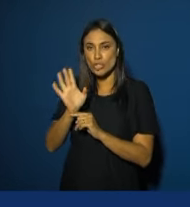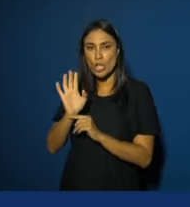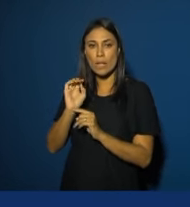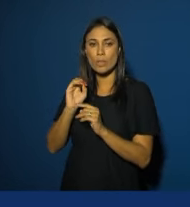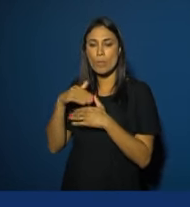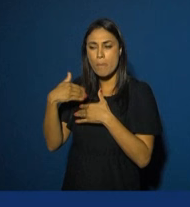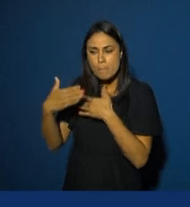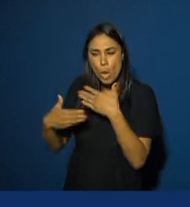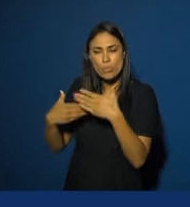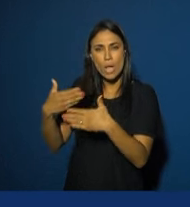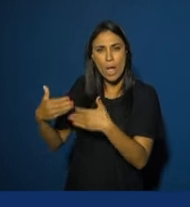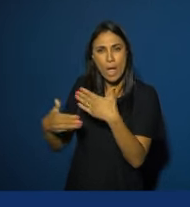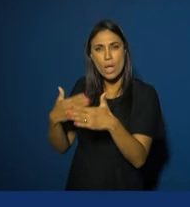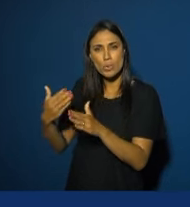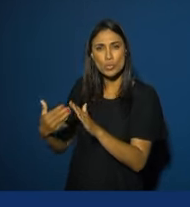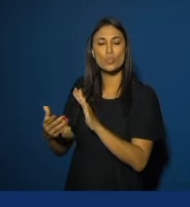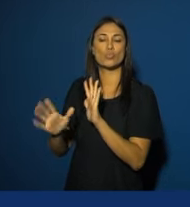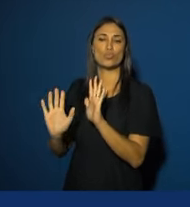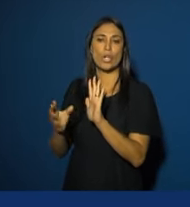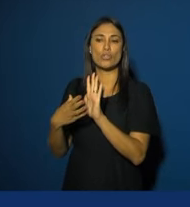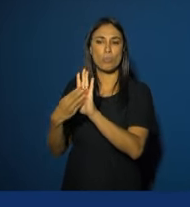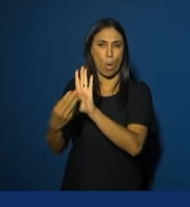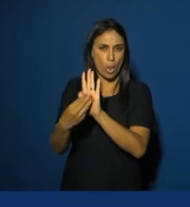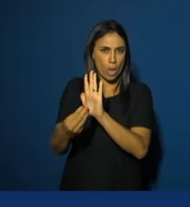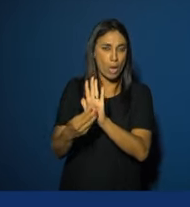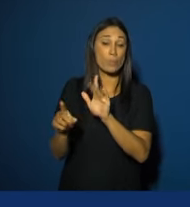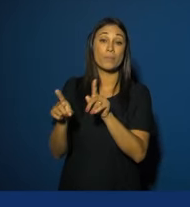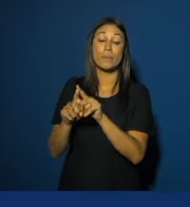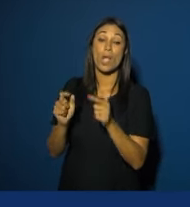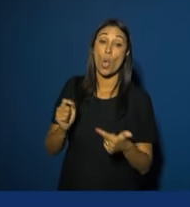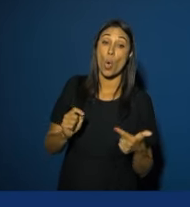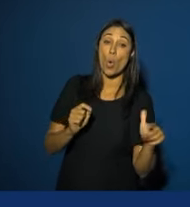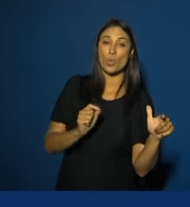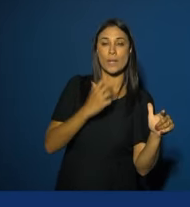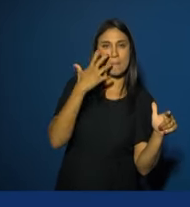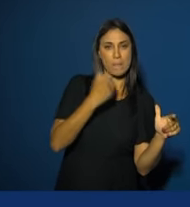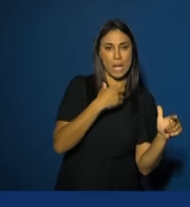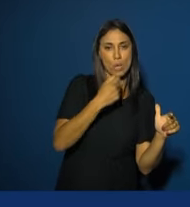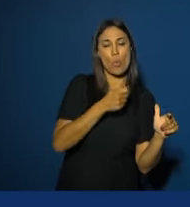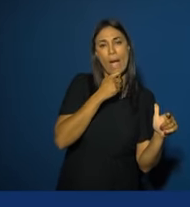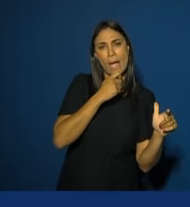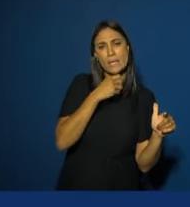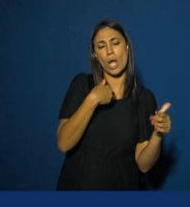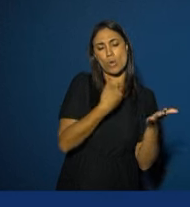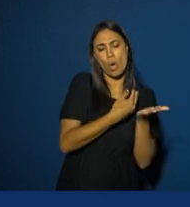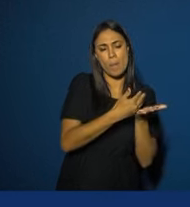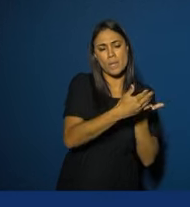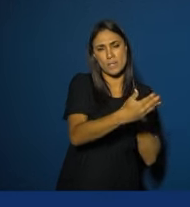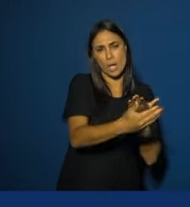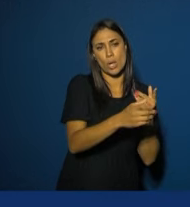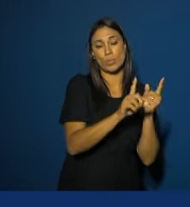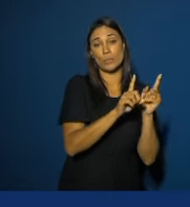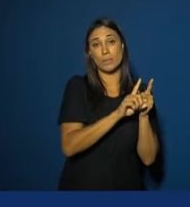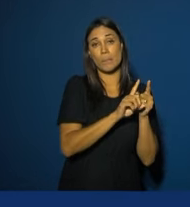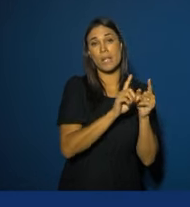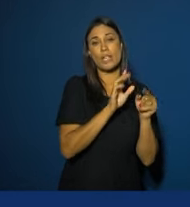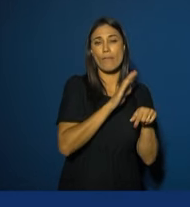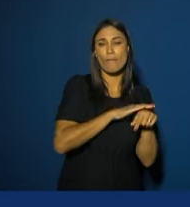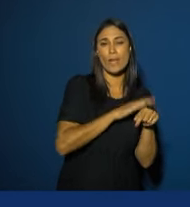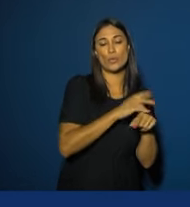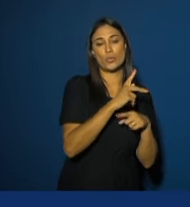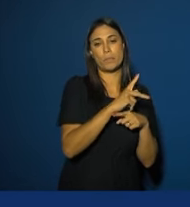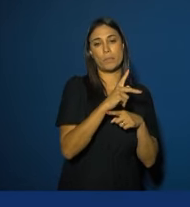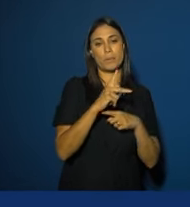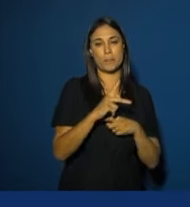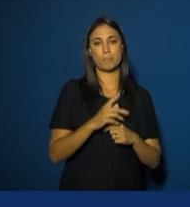em processo de modelagem e outros estão também iniciando o processo de modelagem de concessão ou de elaboração de